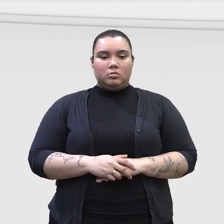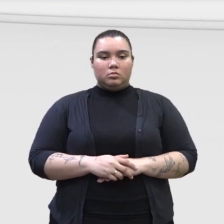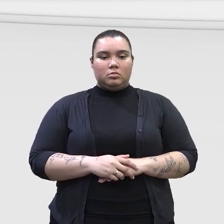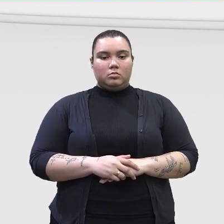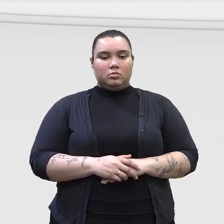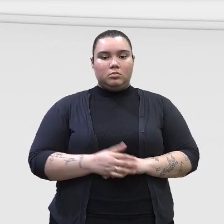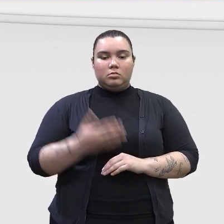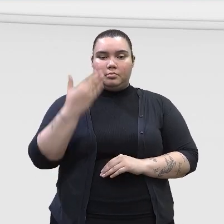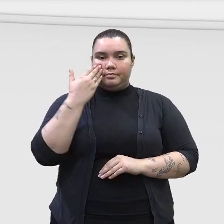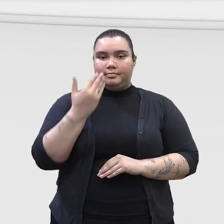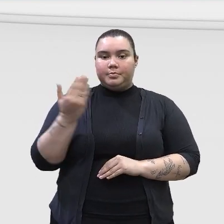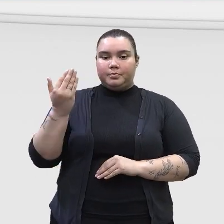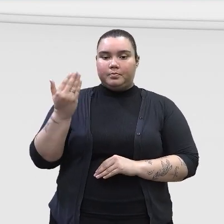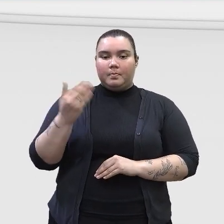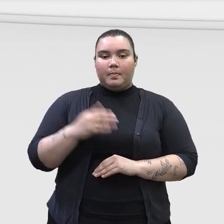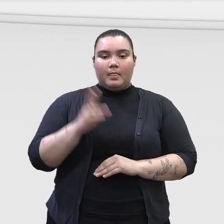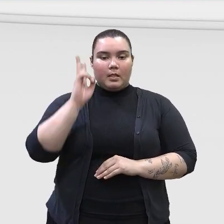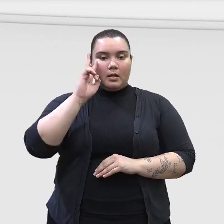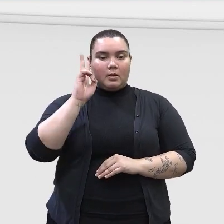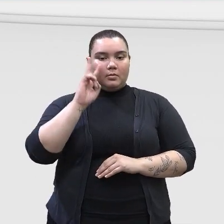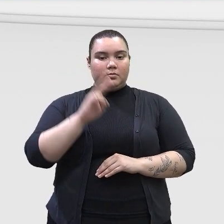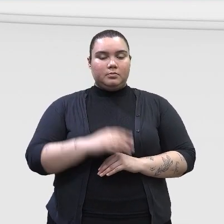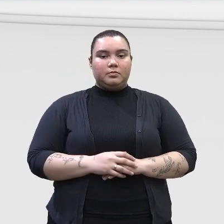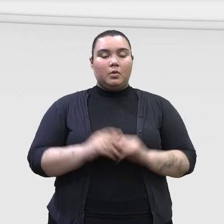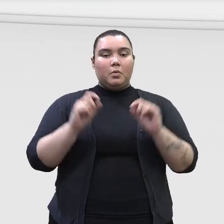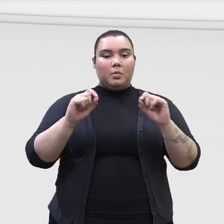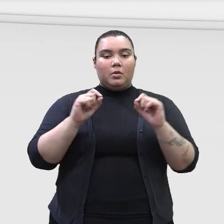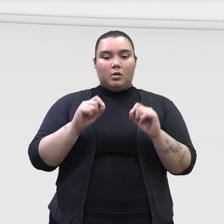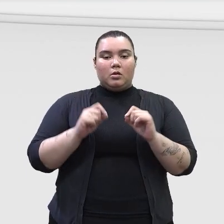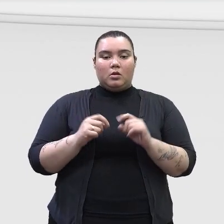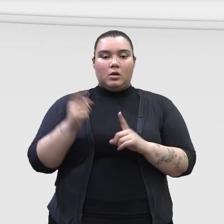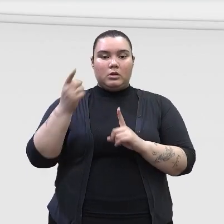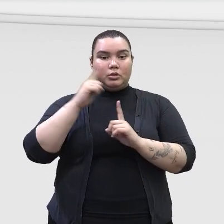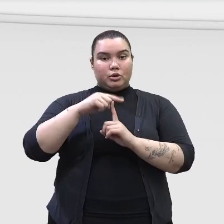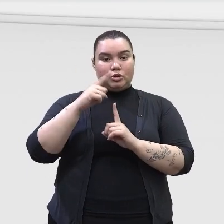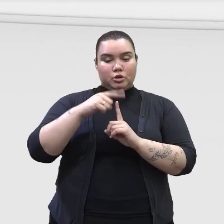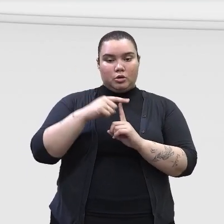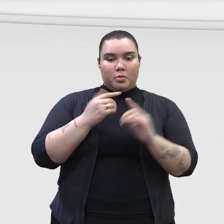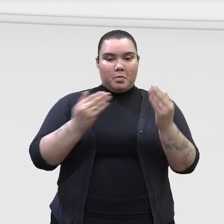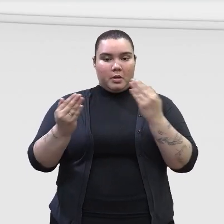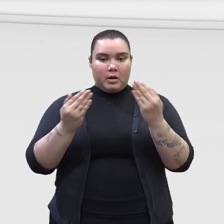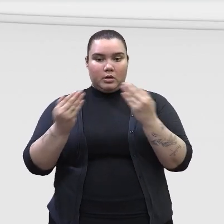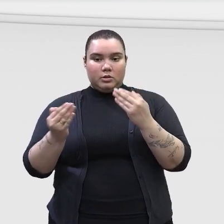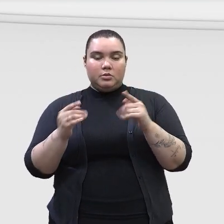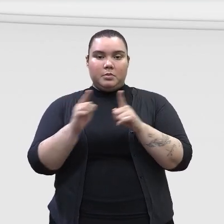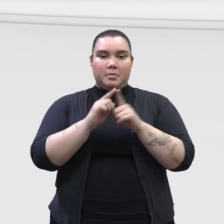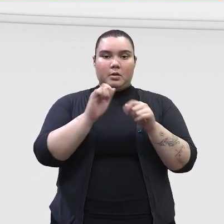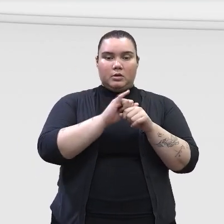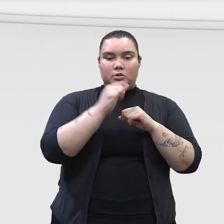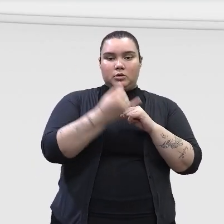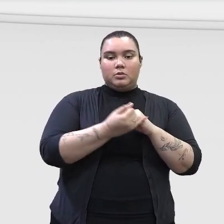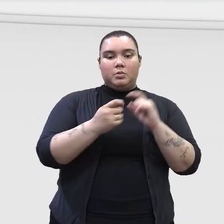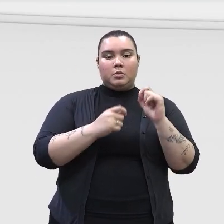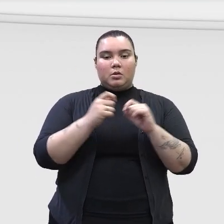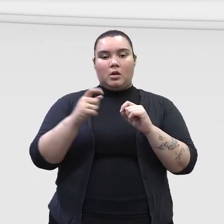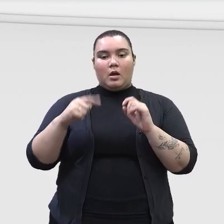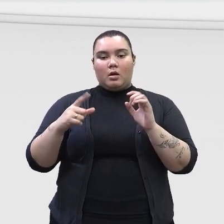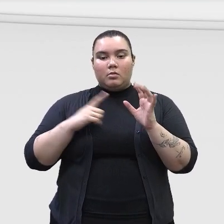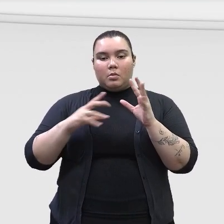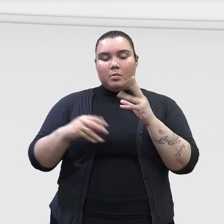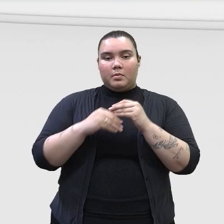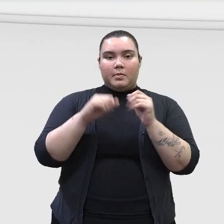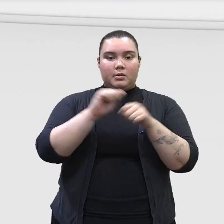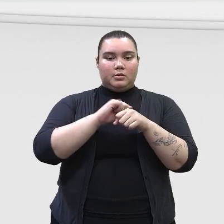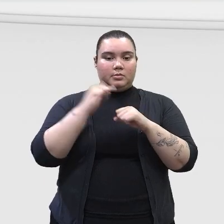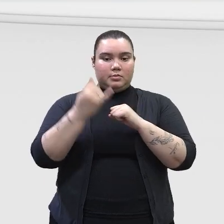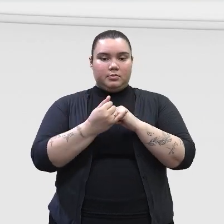tallest steer. Lembrem que os superlativos, tanto quanto comparativos, eles vêm de um adjetivo. No